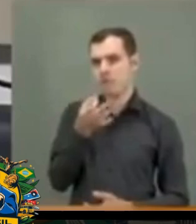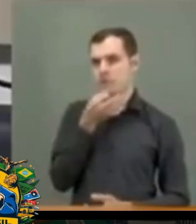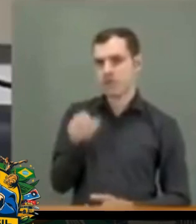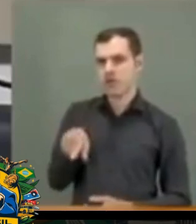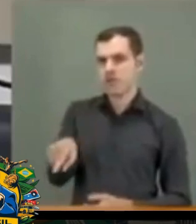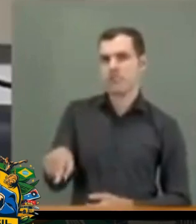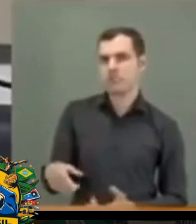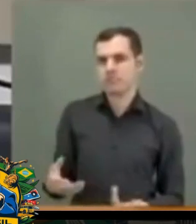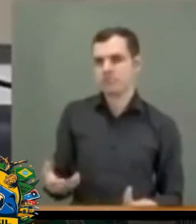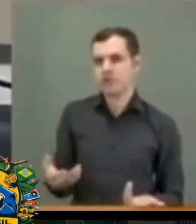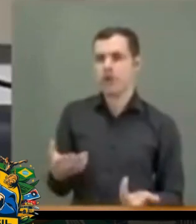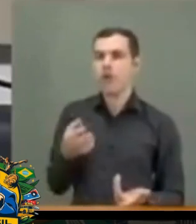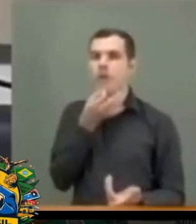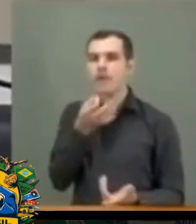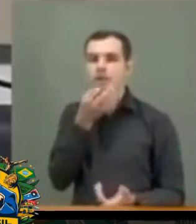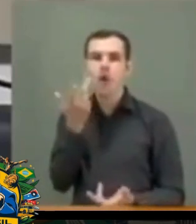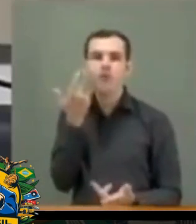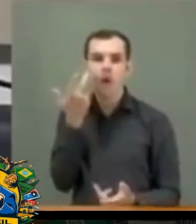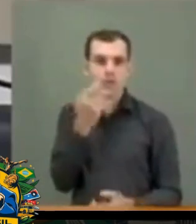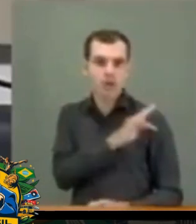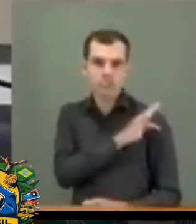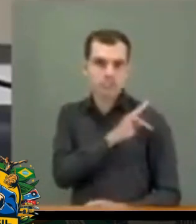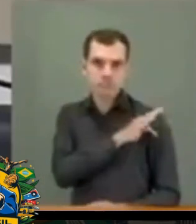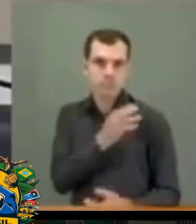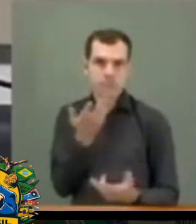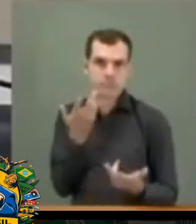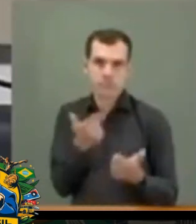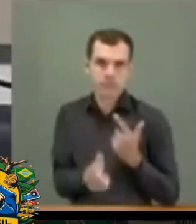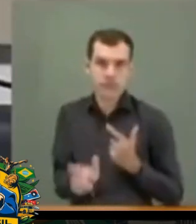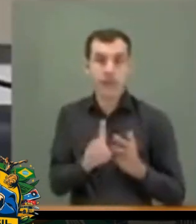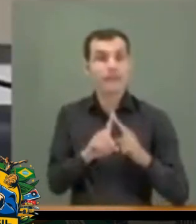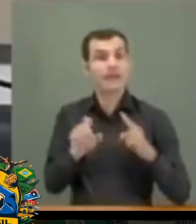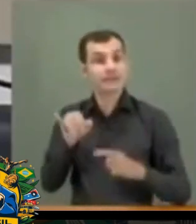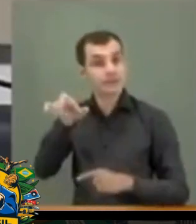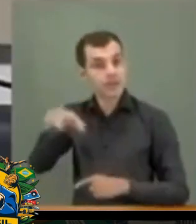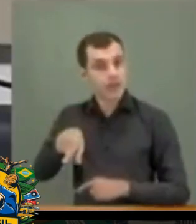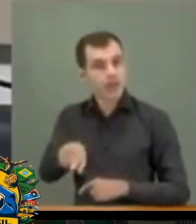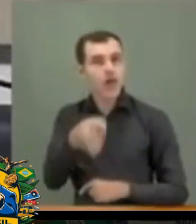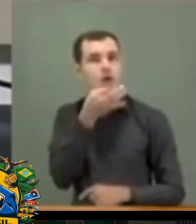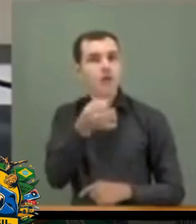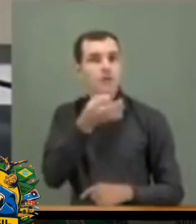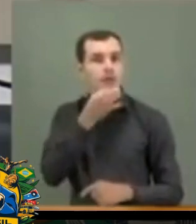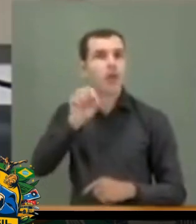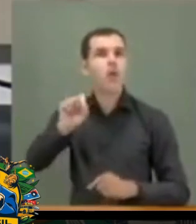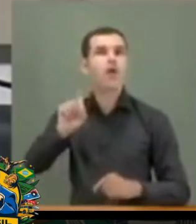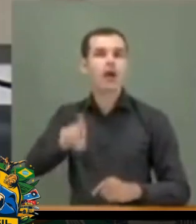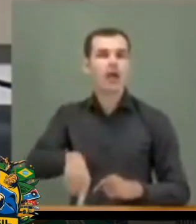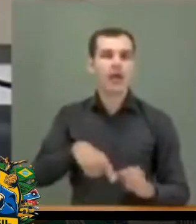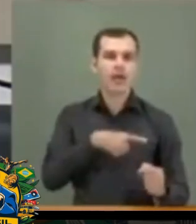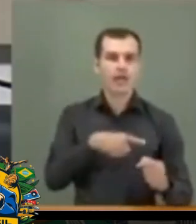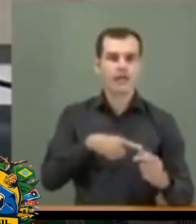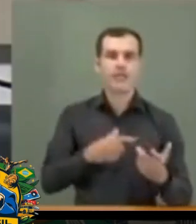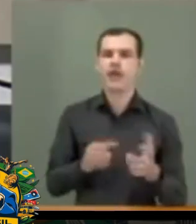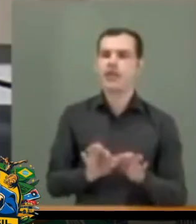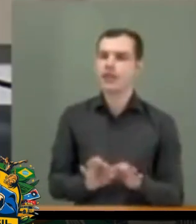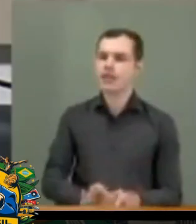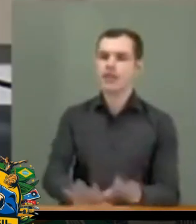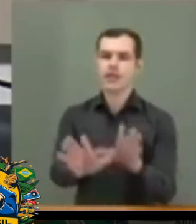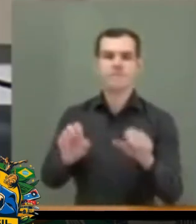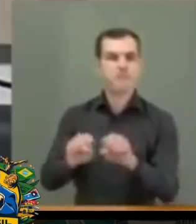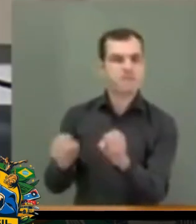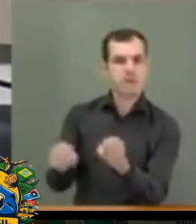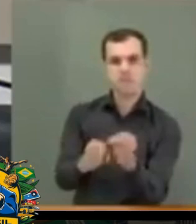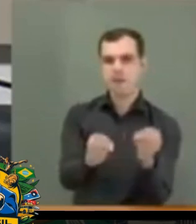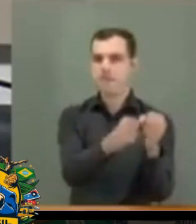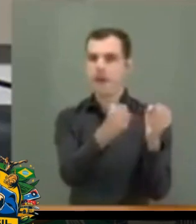opinião técnica normal, não tem o menor problema. Agora, se a opinião dela é defender o ato de vandalismo, de quebradeira